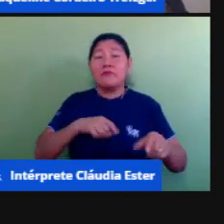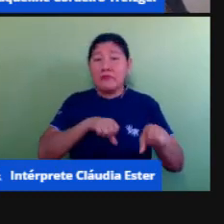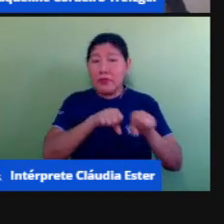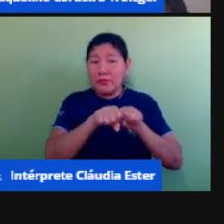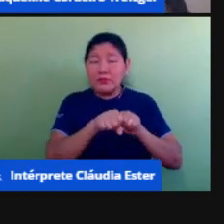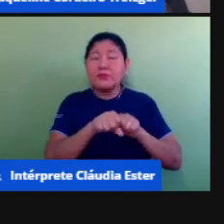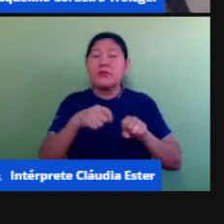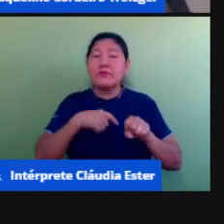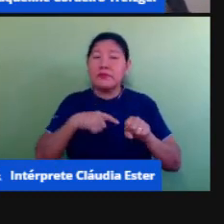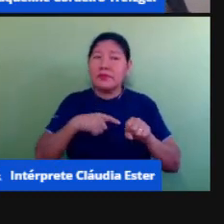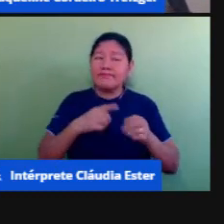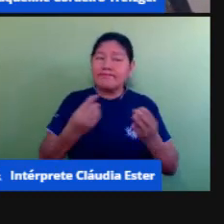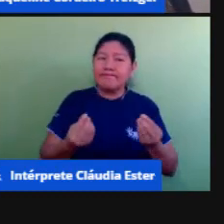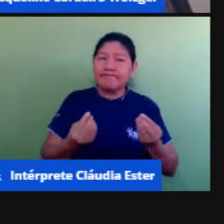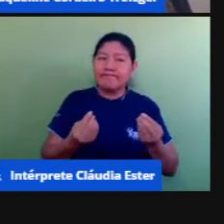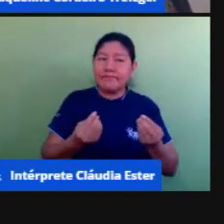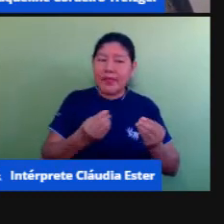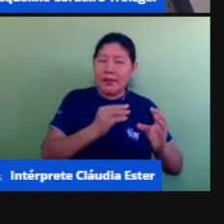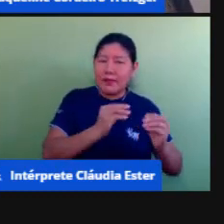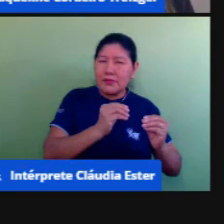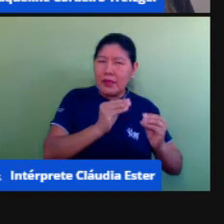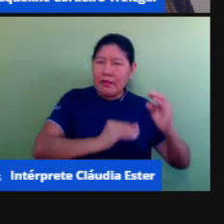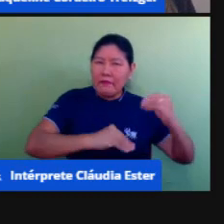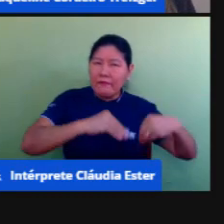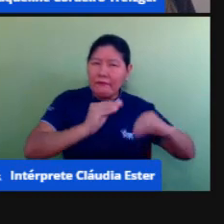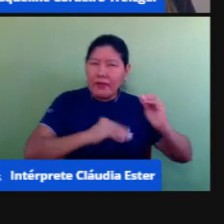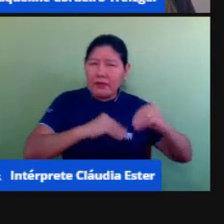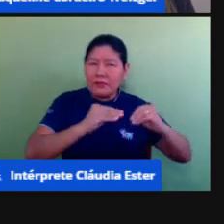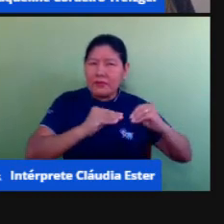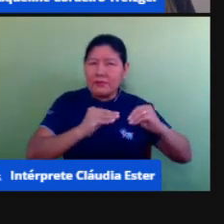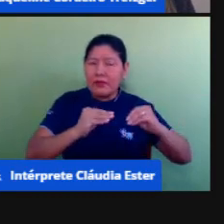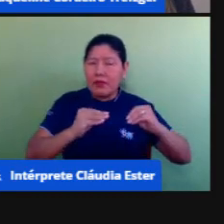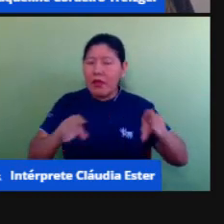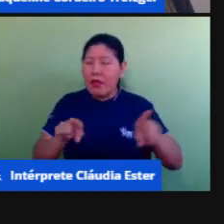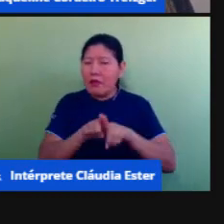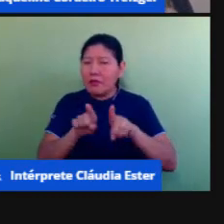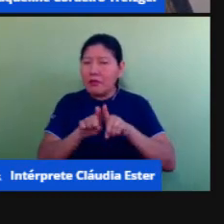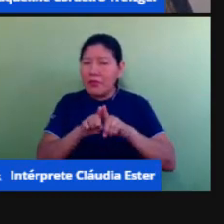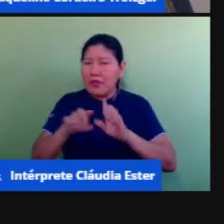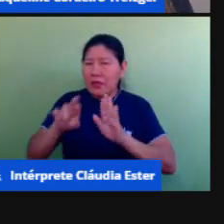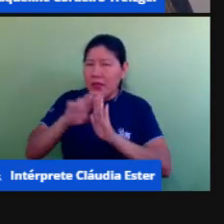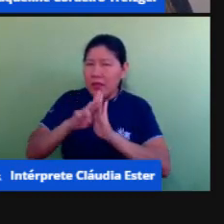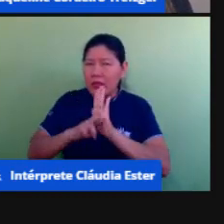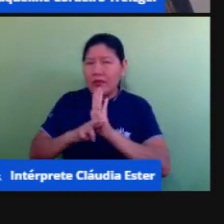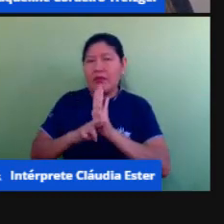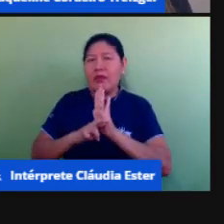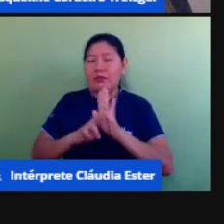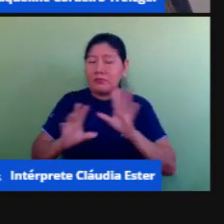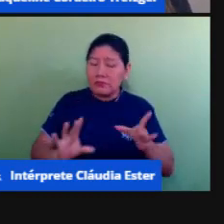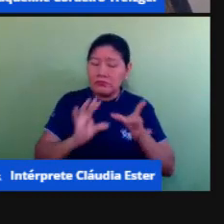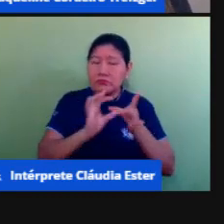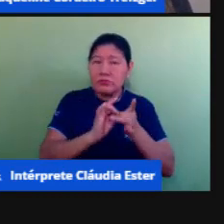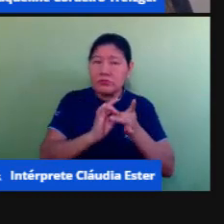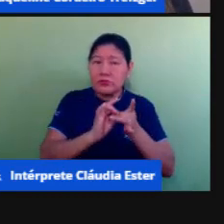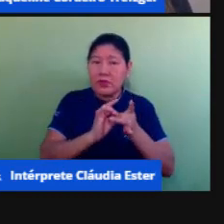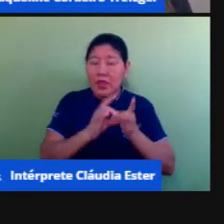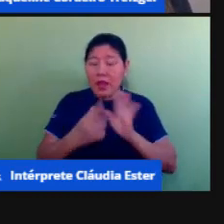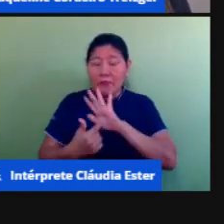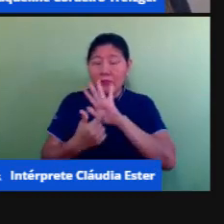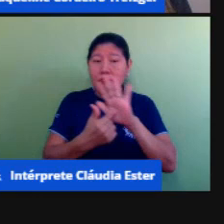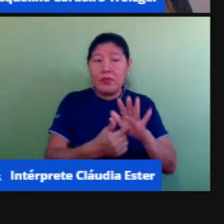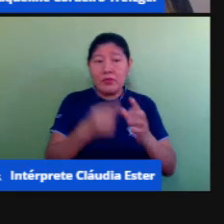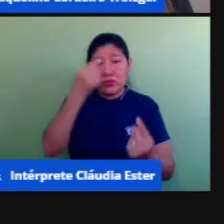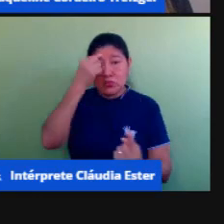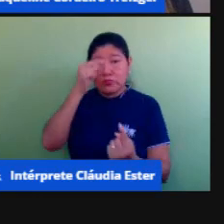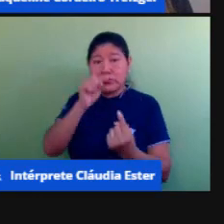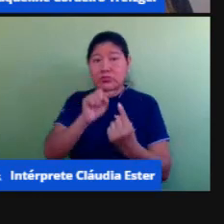ou controladora. Então, esse tipo de avaliação permite verificar se os objetivos estão ou